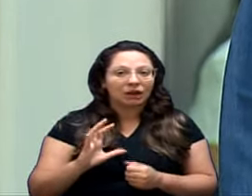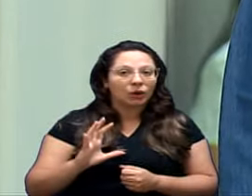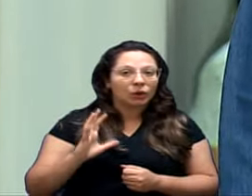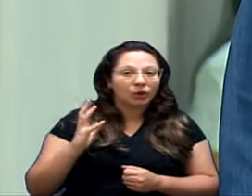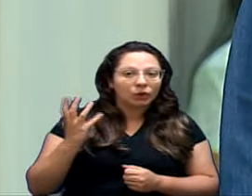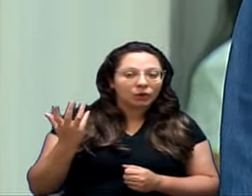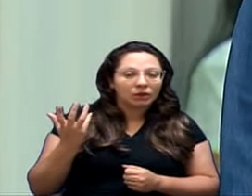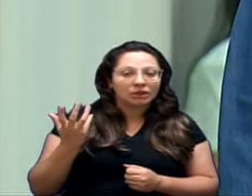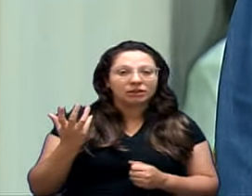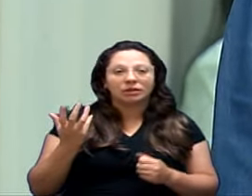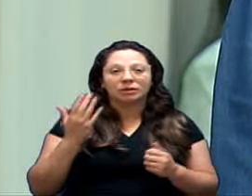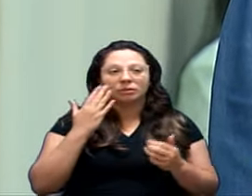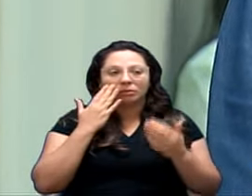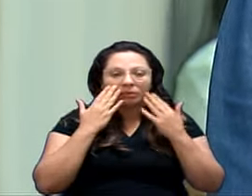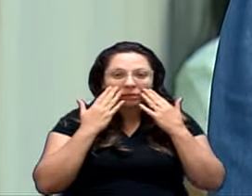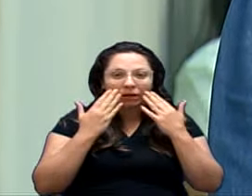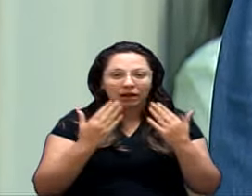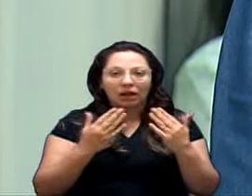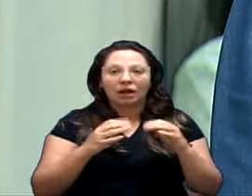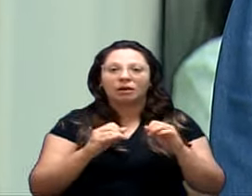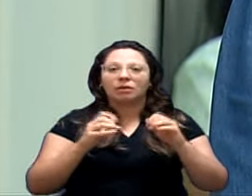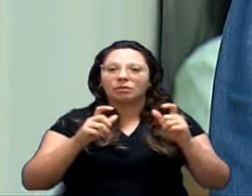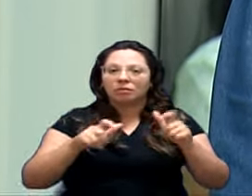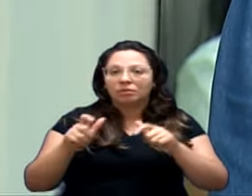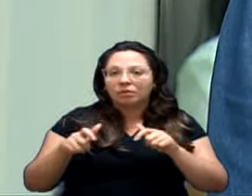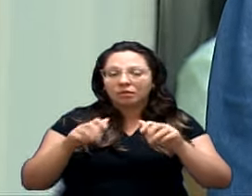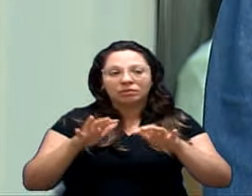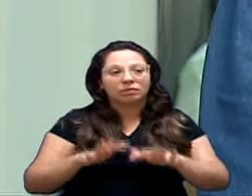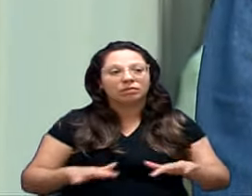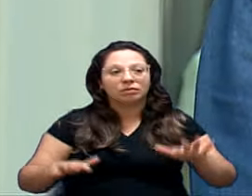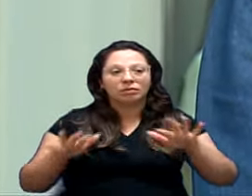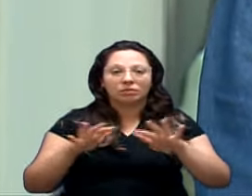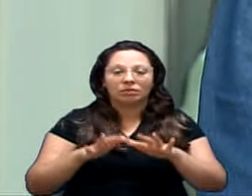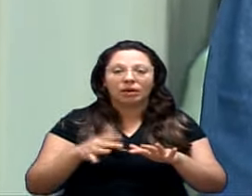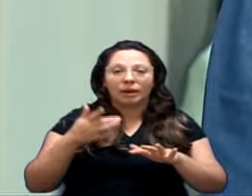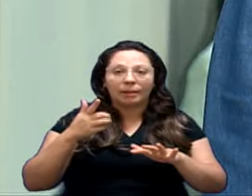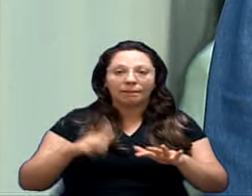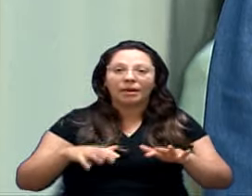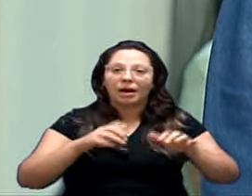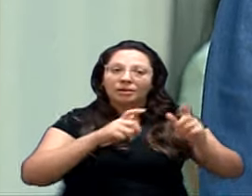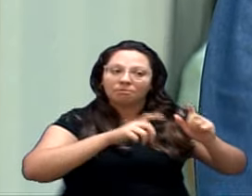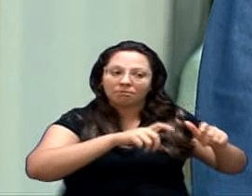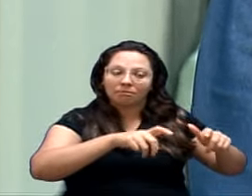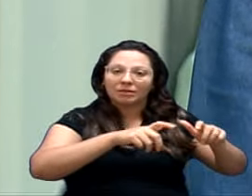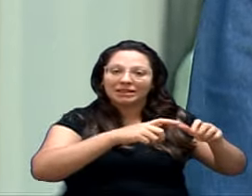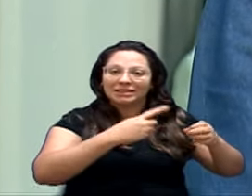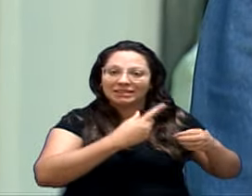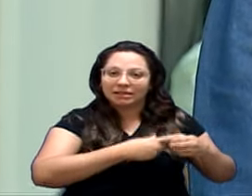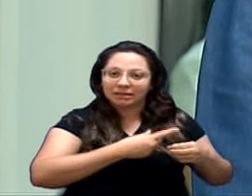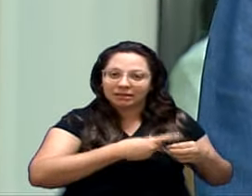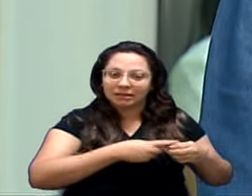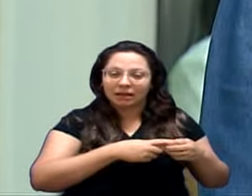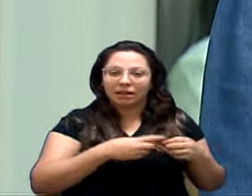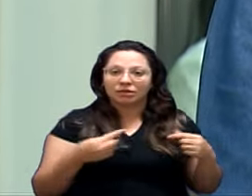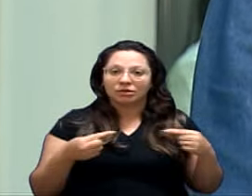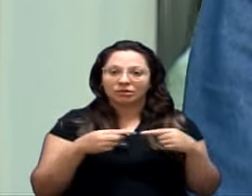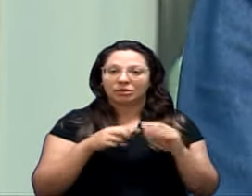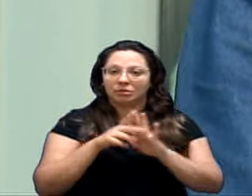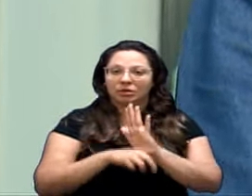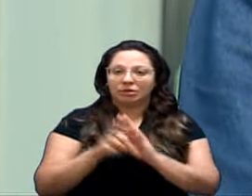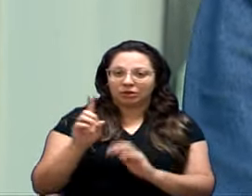antinomia entre o macrozoneamento ambiental e o zoneamento Municipal definido no plano